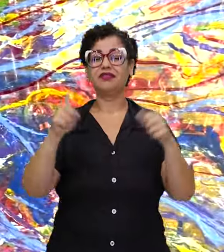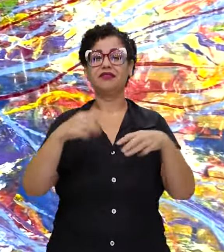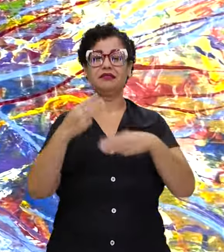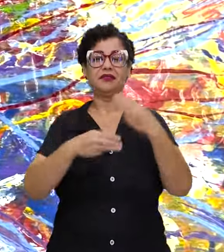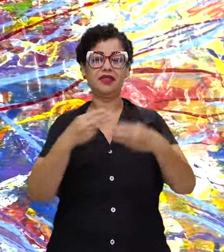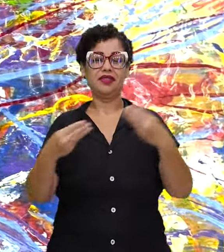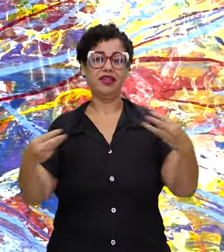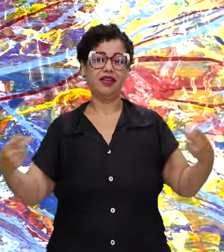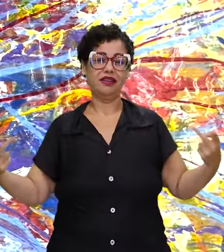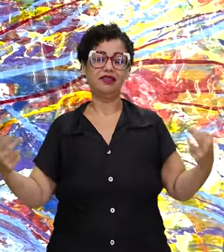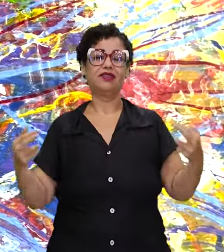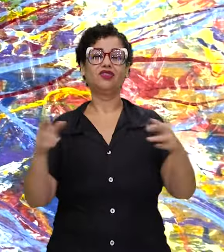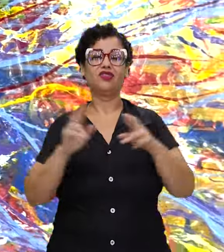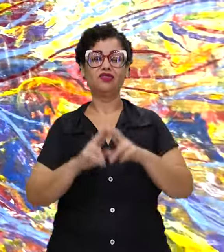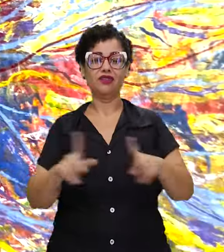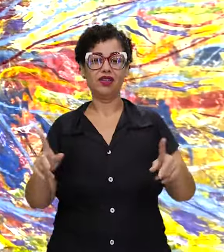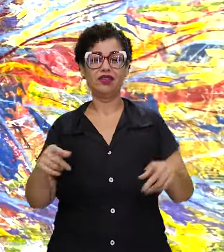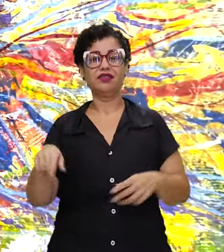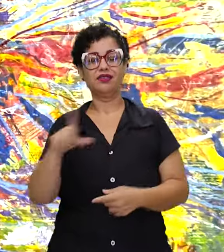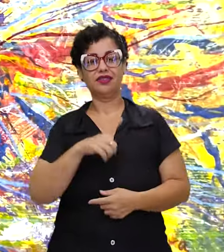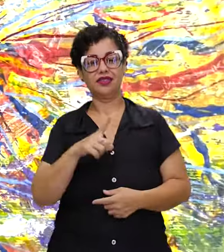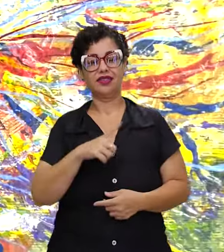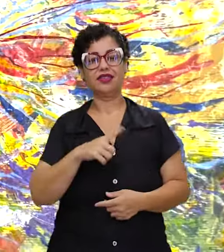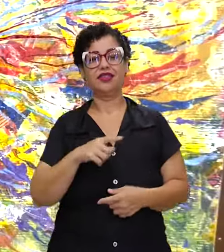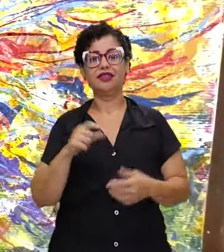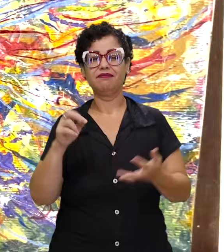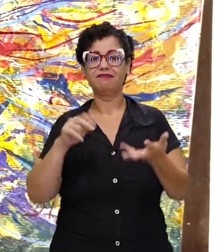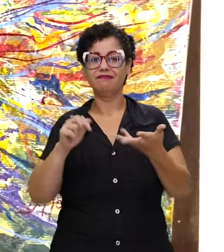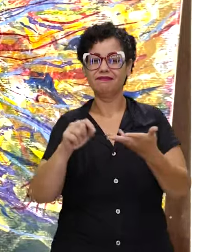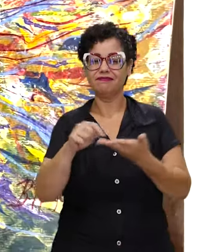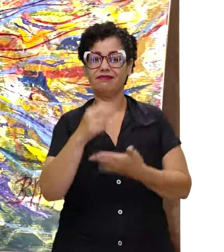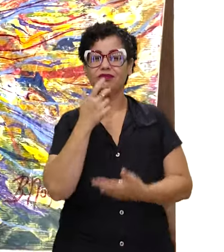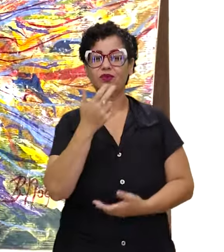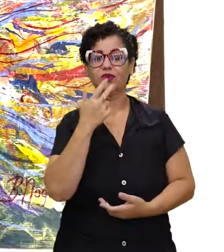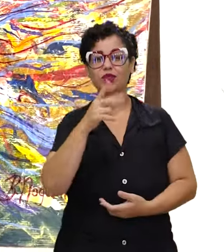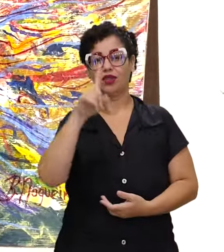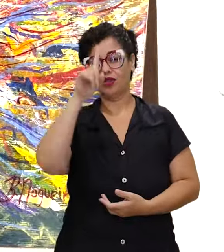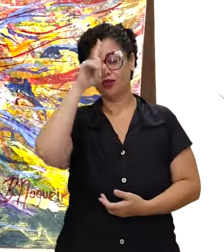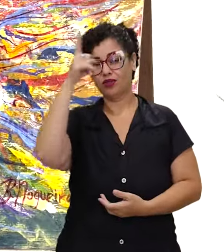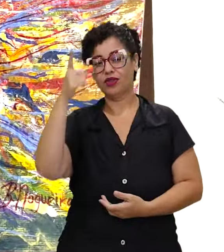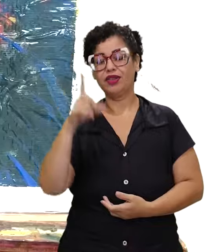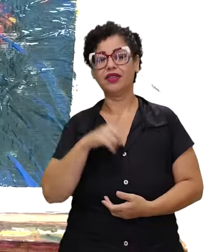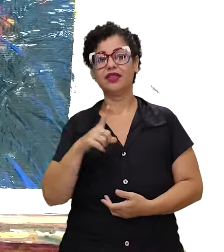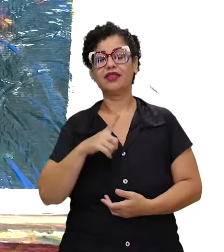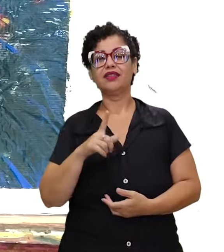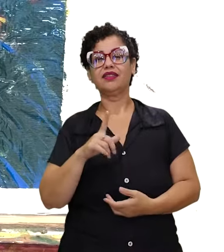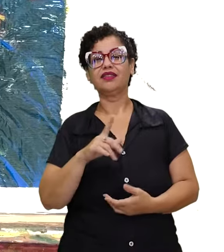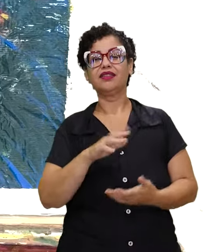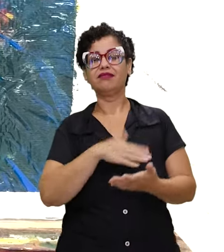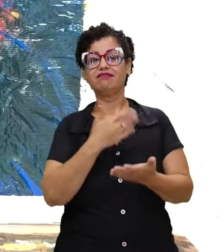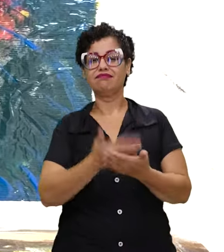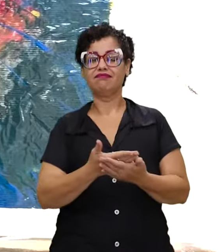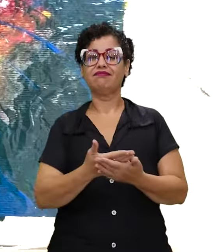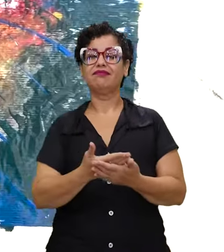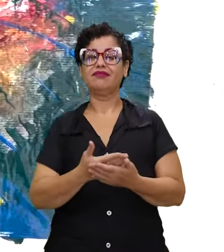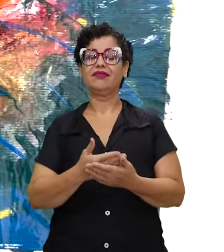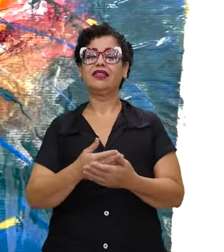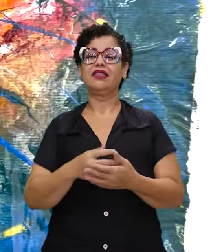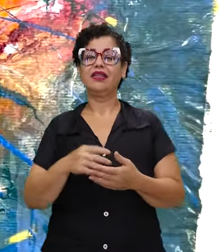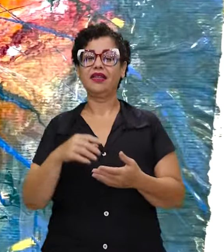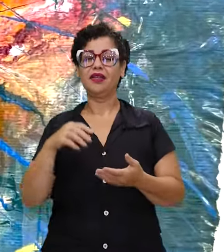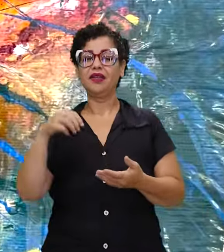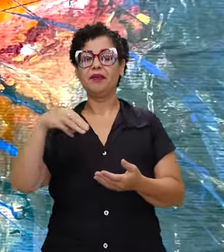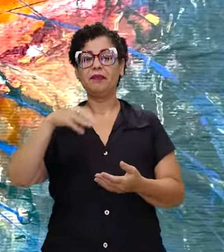materiais diferentes, então passando pelos pigmentos naturais, passando pelos pigmentos naturais